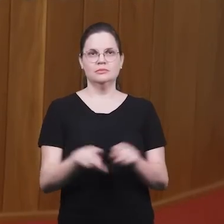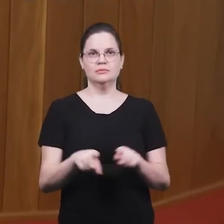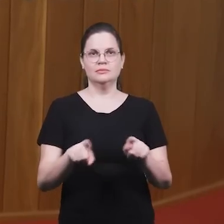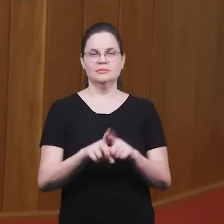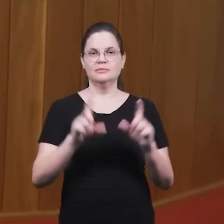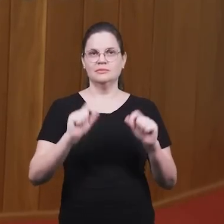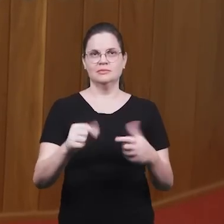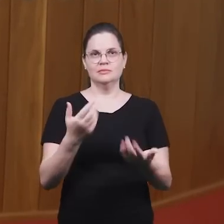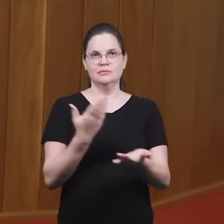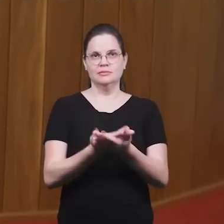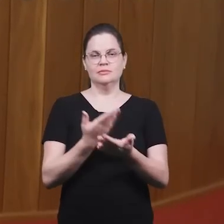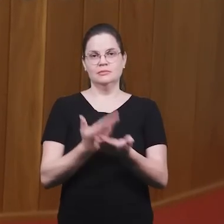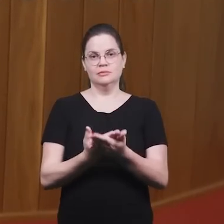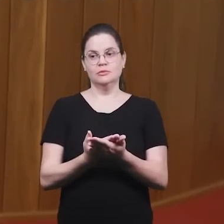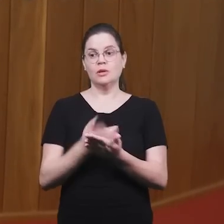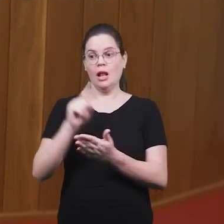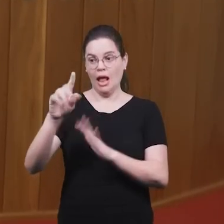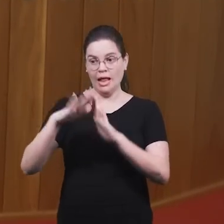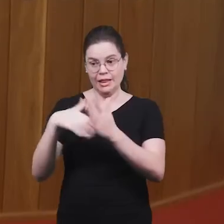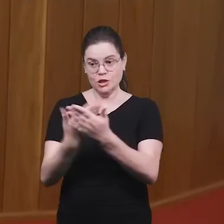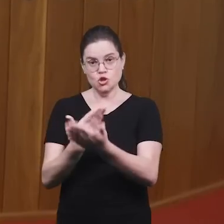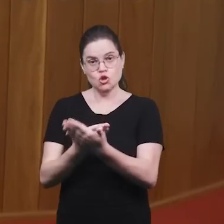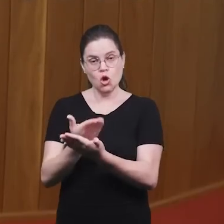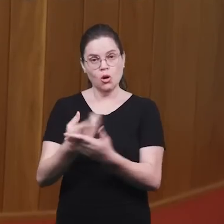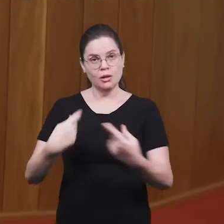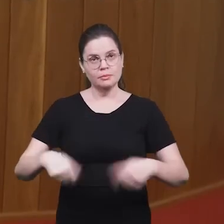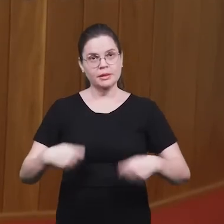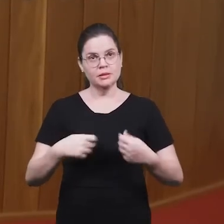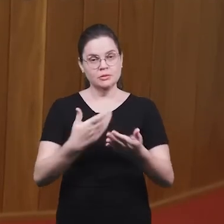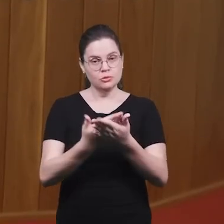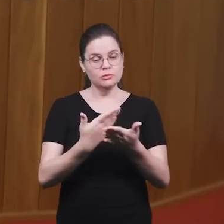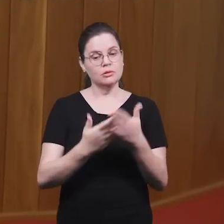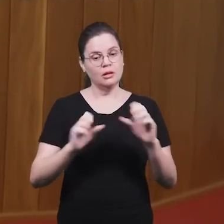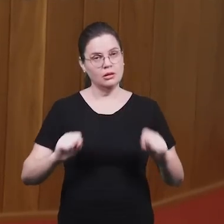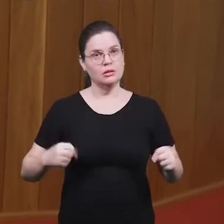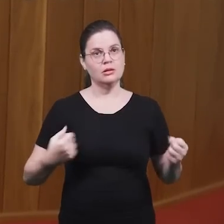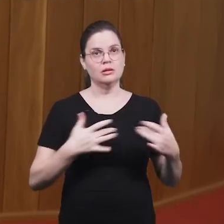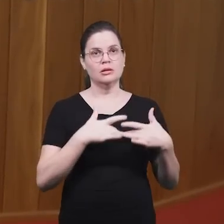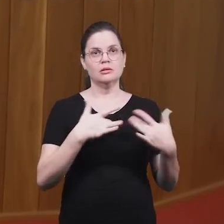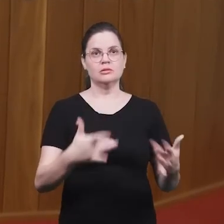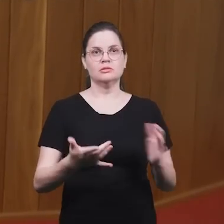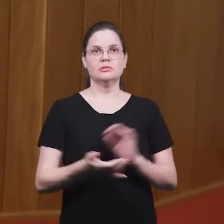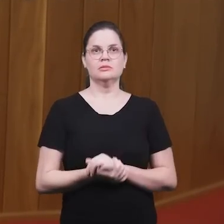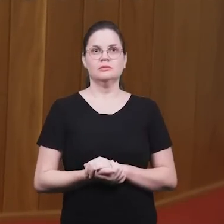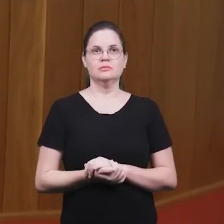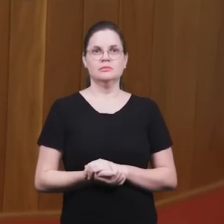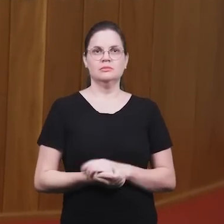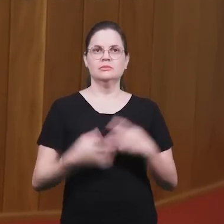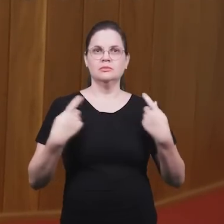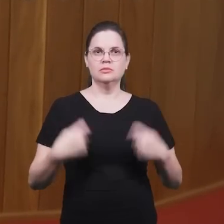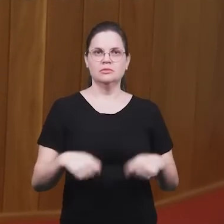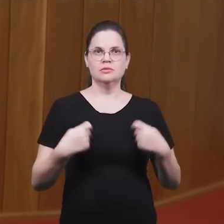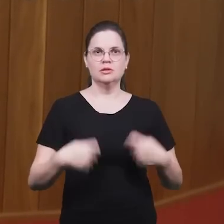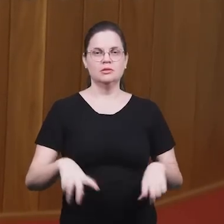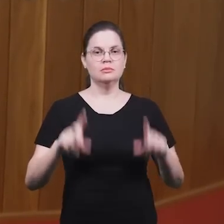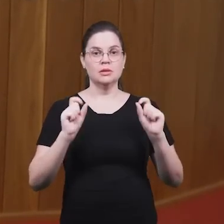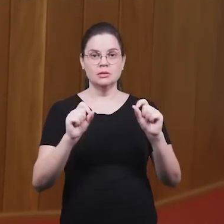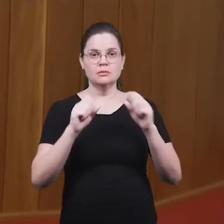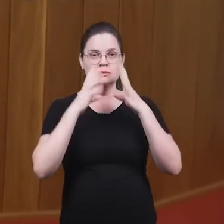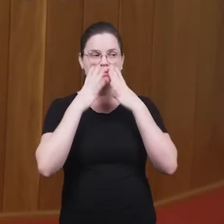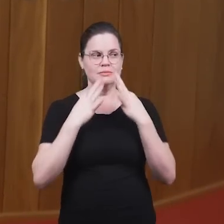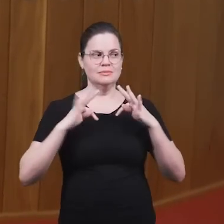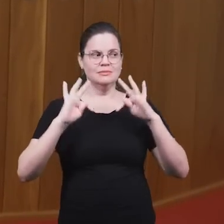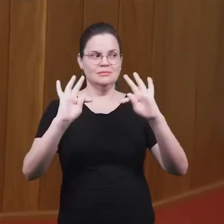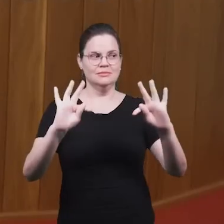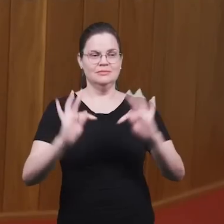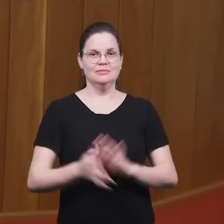é estudar lá na escola. Lá na escola, nós temos que dar